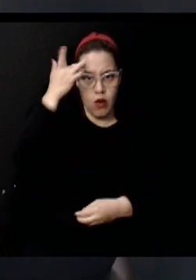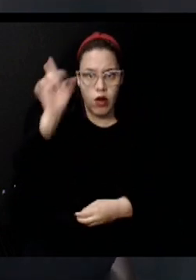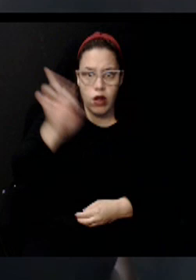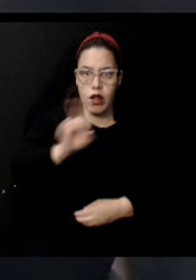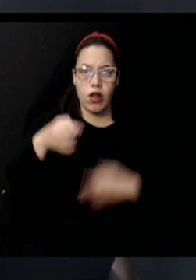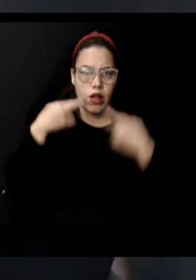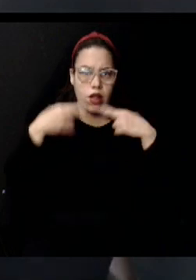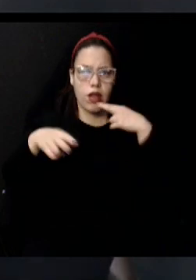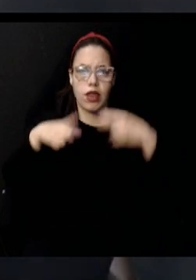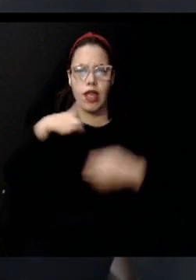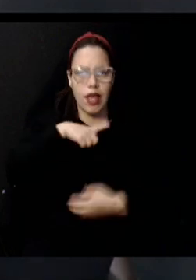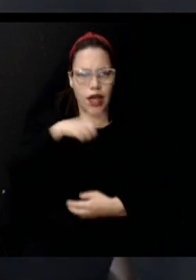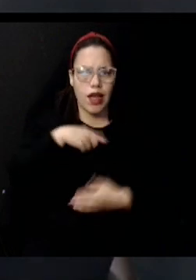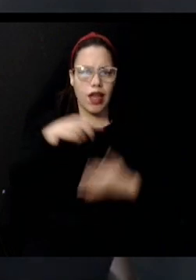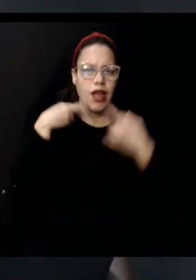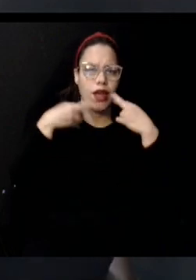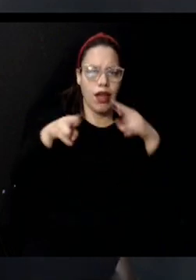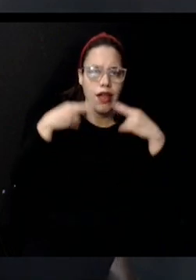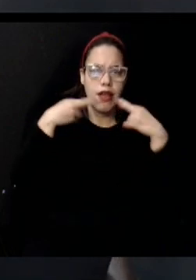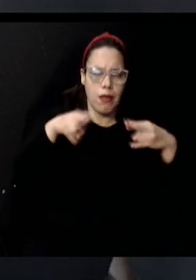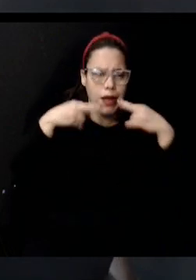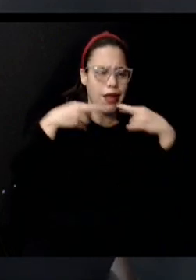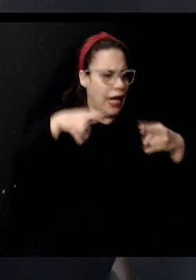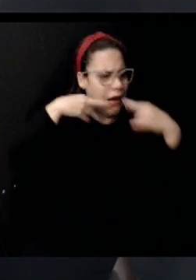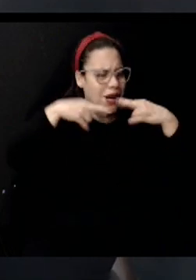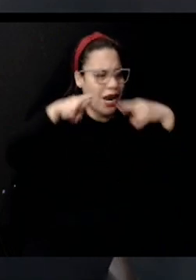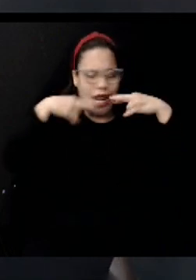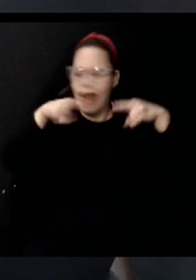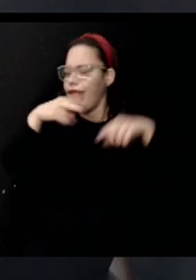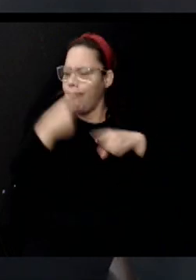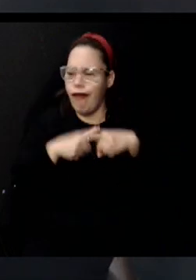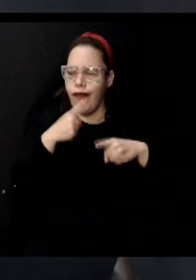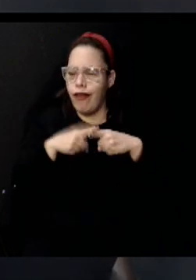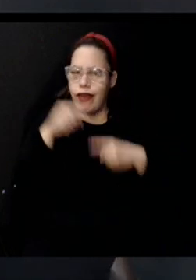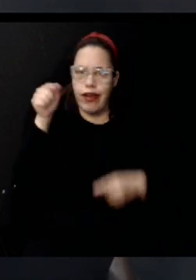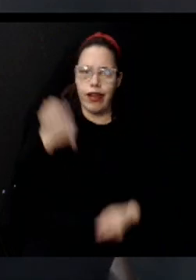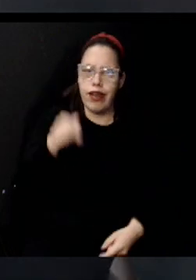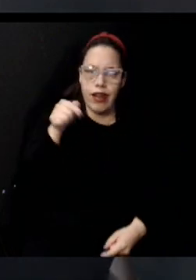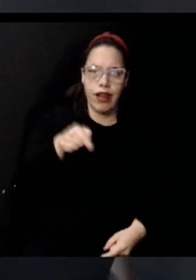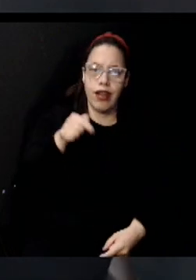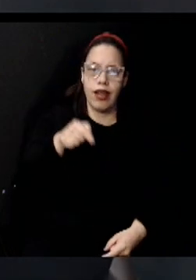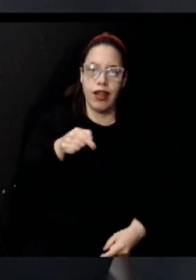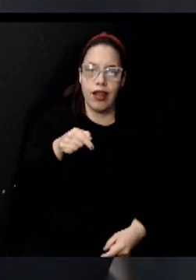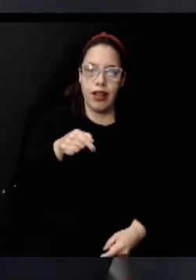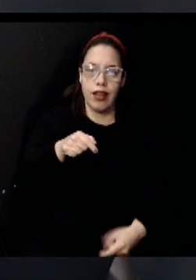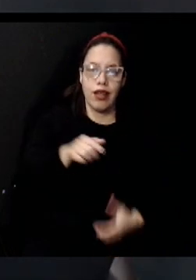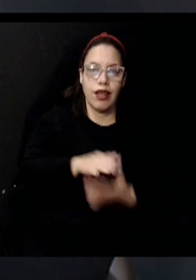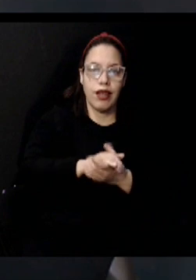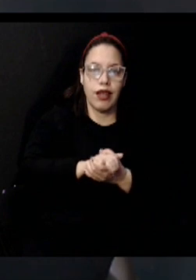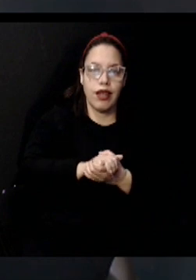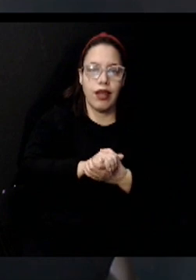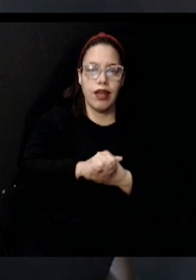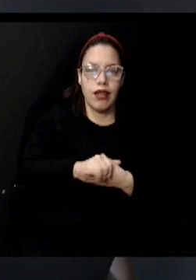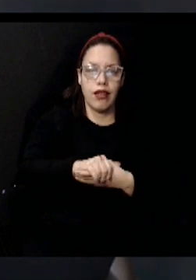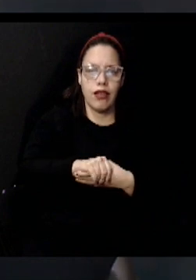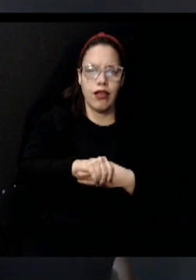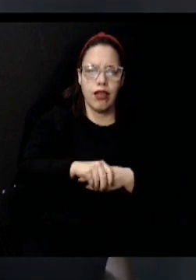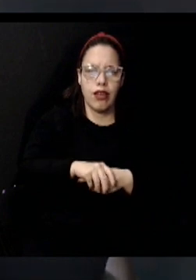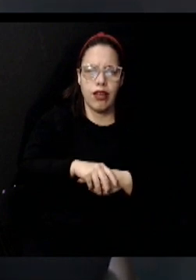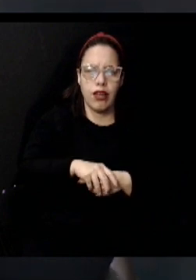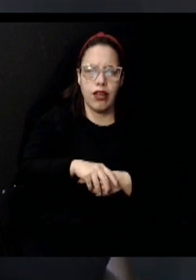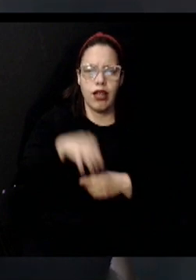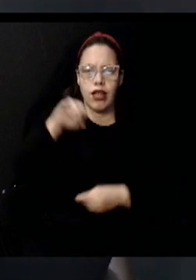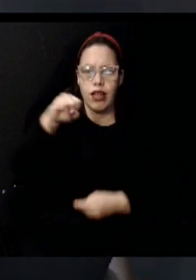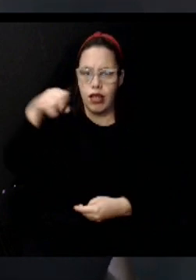reclamar, a gente tem que reclamar, porque aqui não é", ele colocando: Aham. "Aqui não é INSS, a